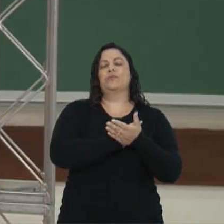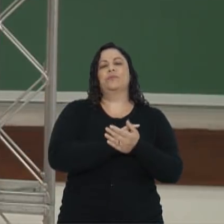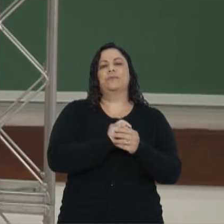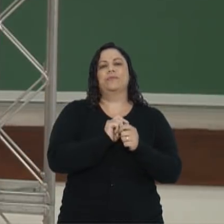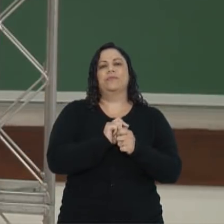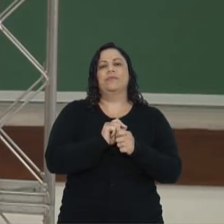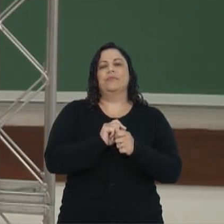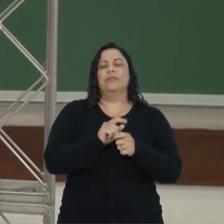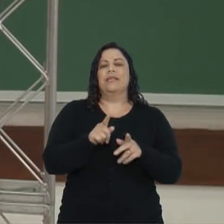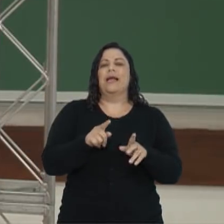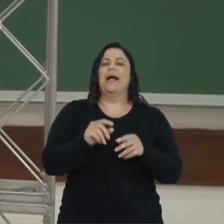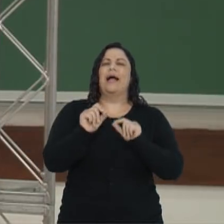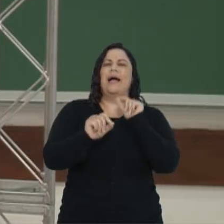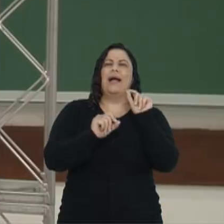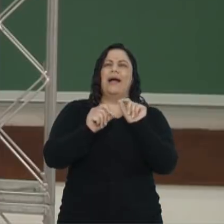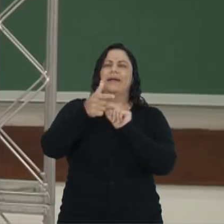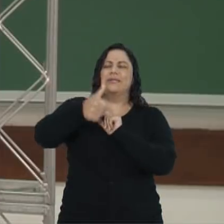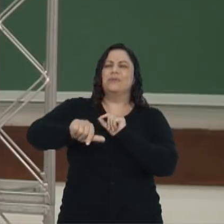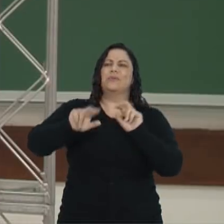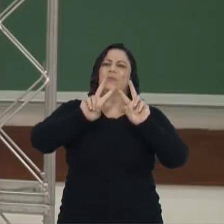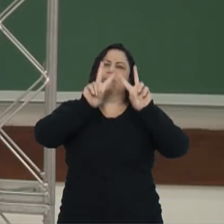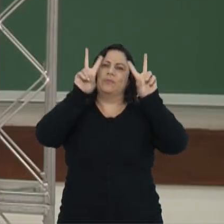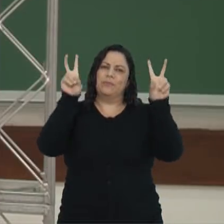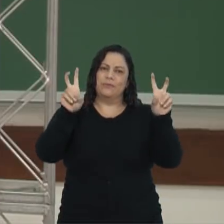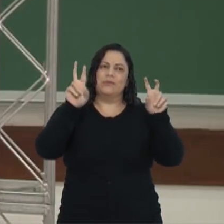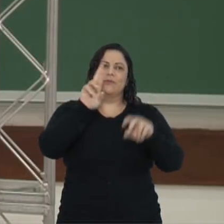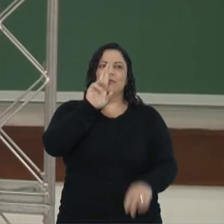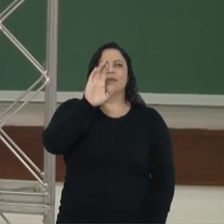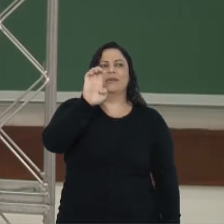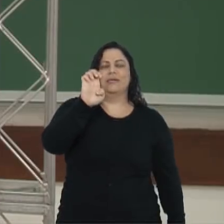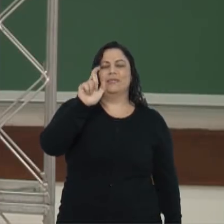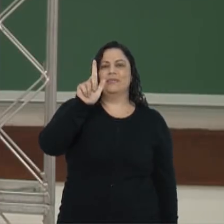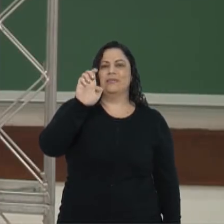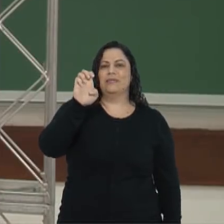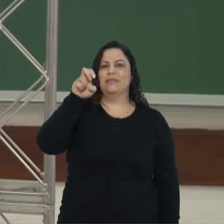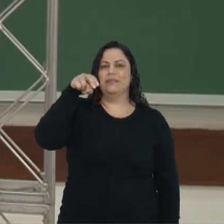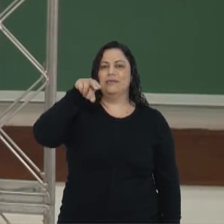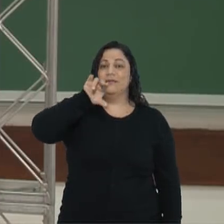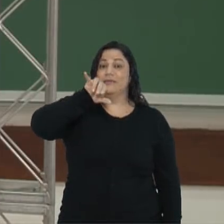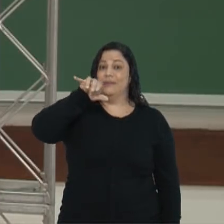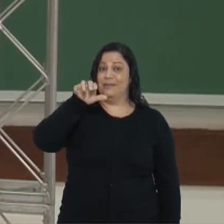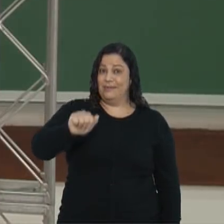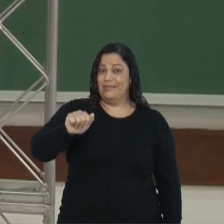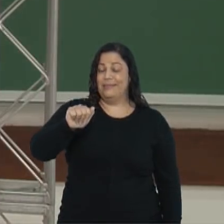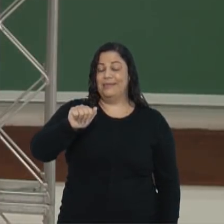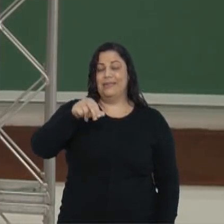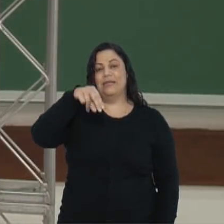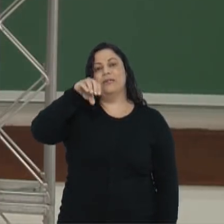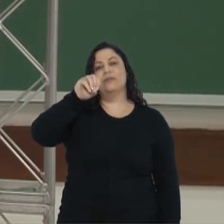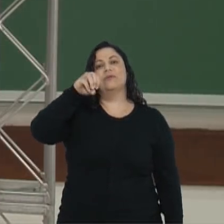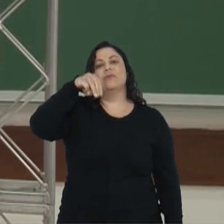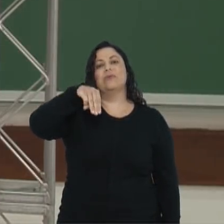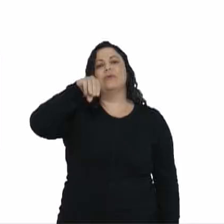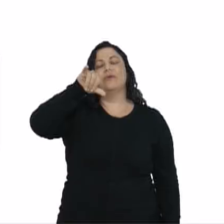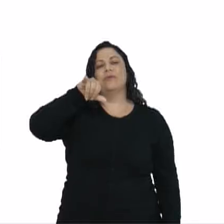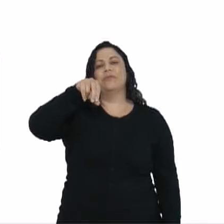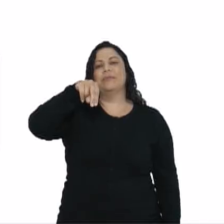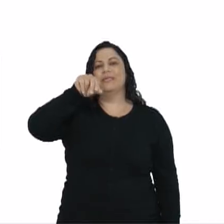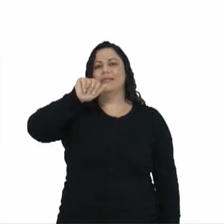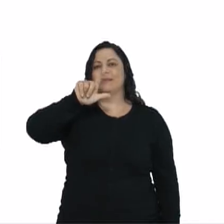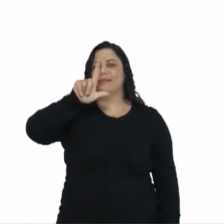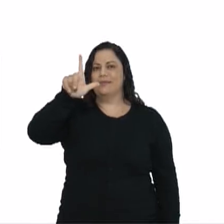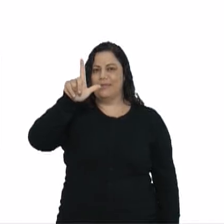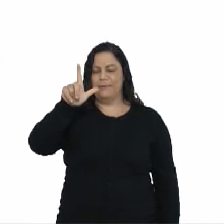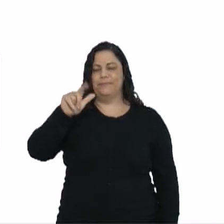está reforçando essas discussões que são importantes para o uso da norma culta, né? Lembrando, nome relacionado a,